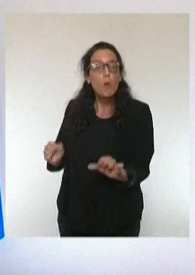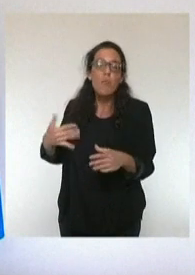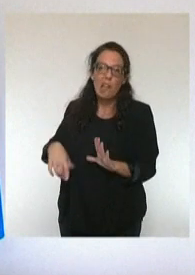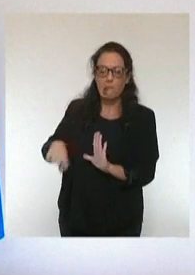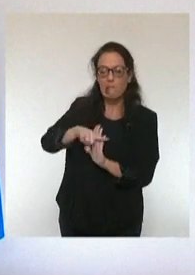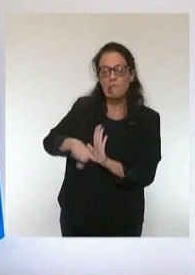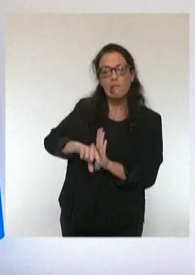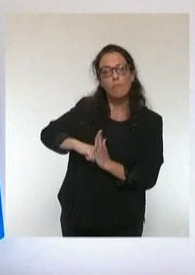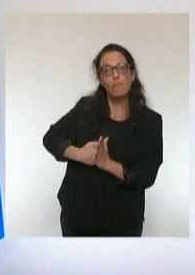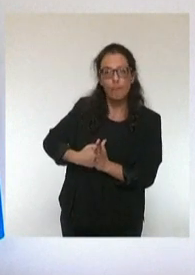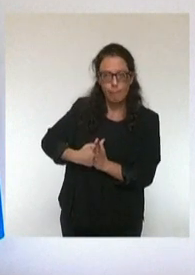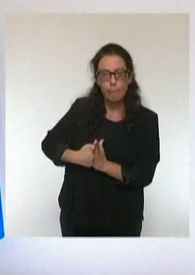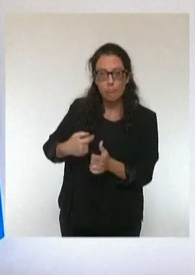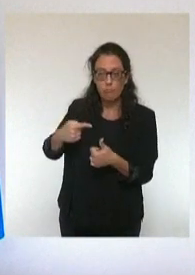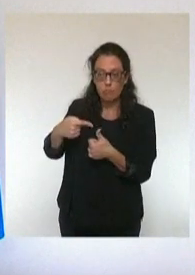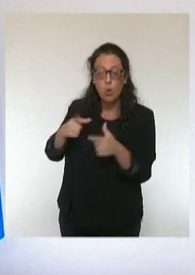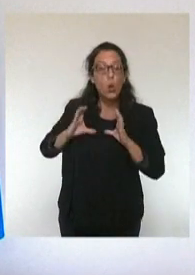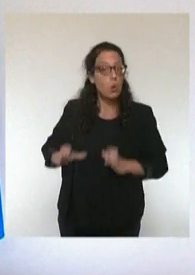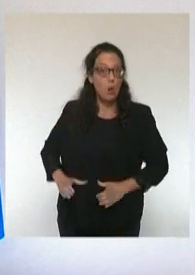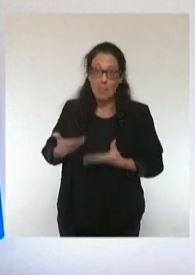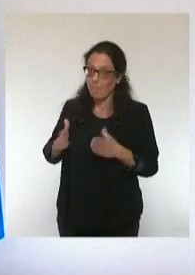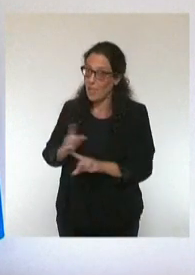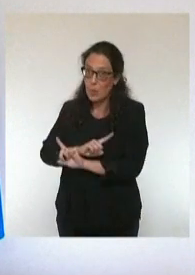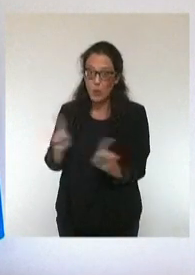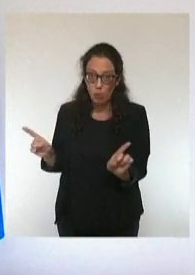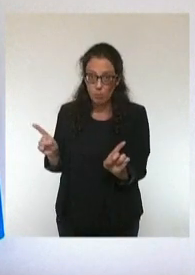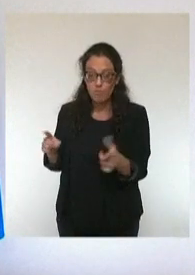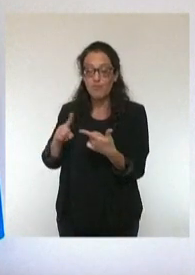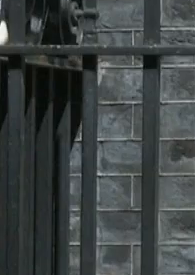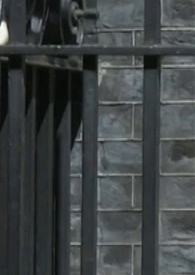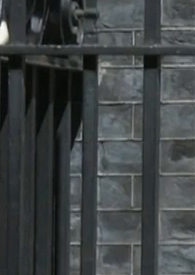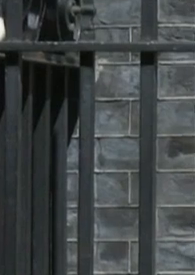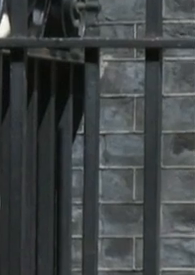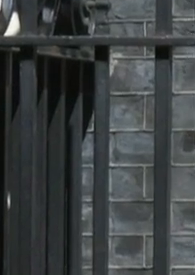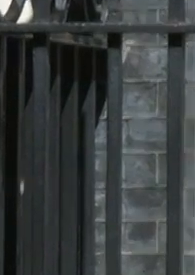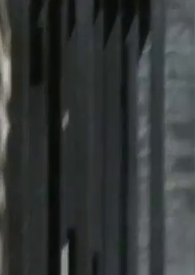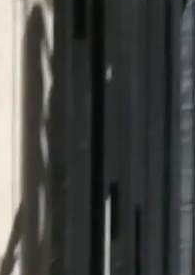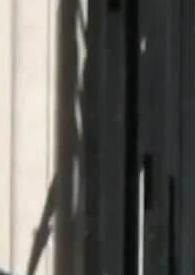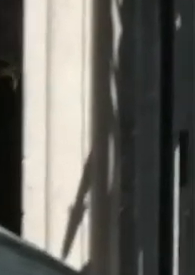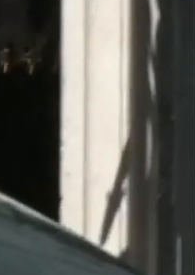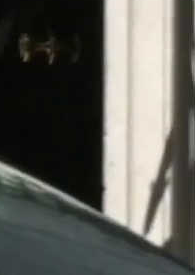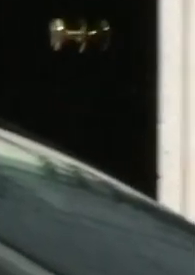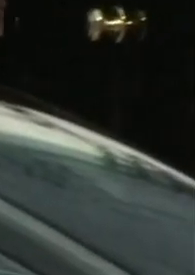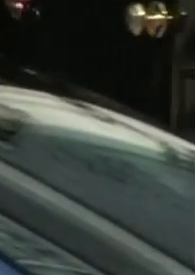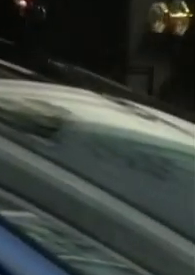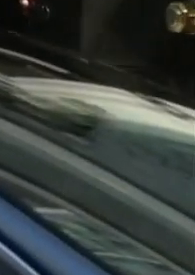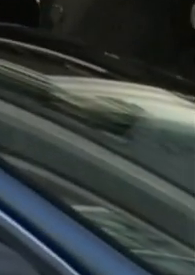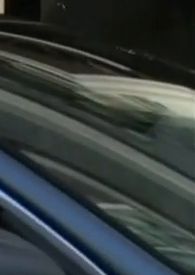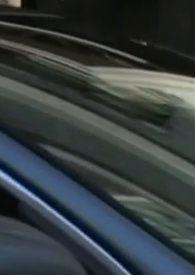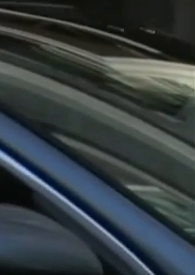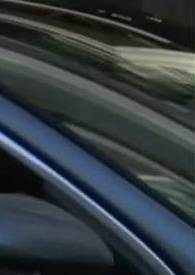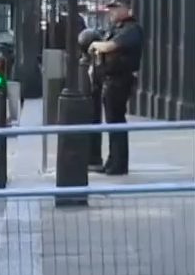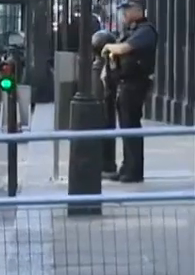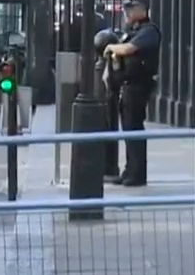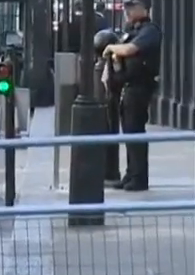restrictions. Pas d'ouverture des collèges, pas d'ouverture des parcs et jardins. No Reino Unido, o caminho a percorrer é